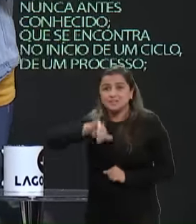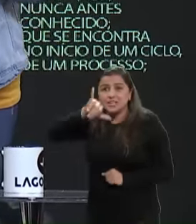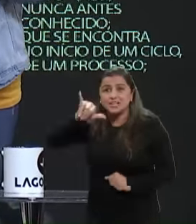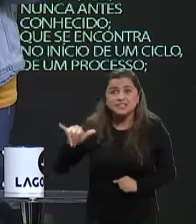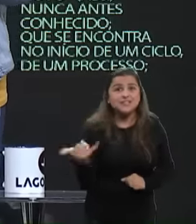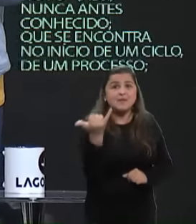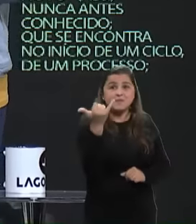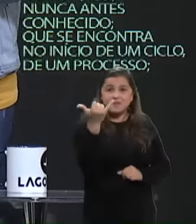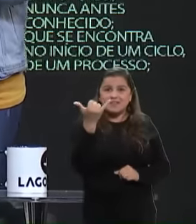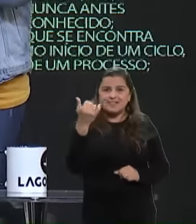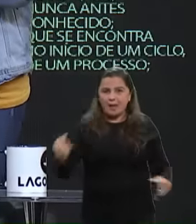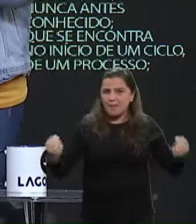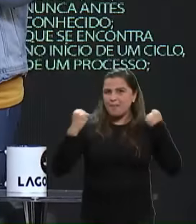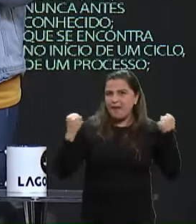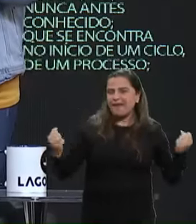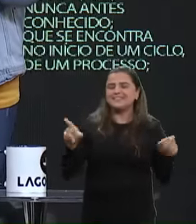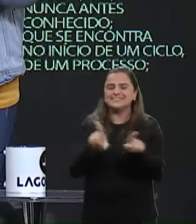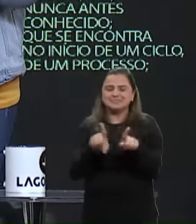malhar um pouco.